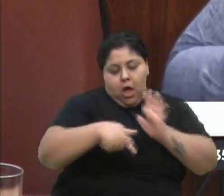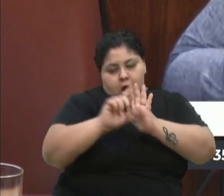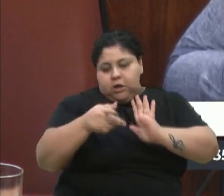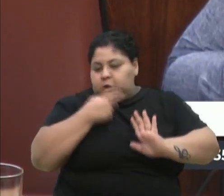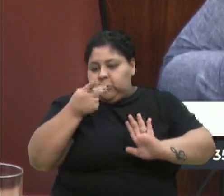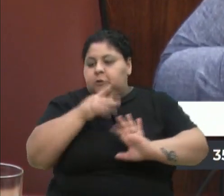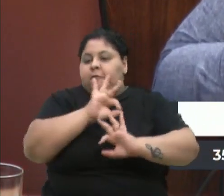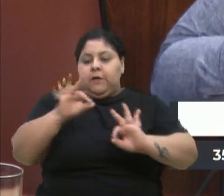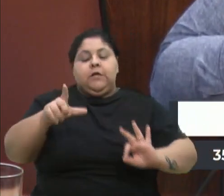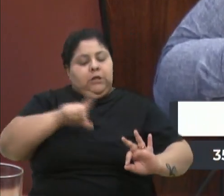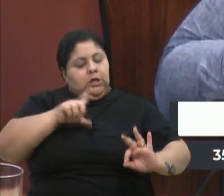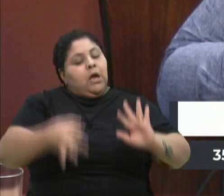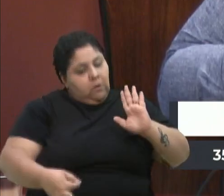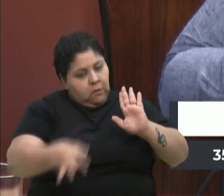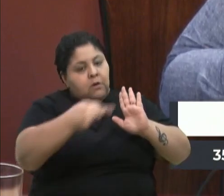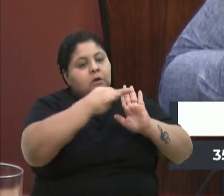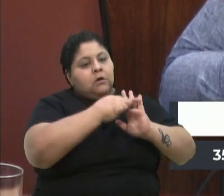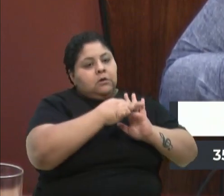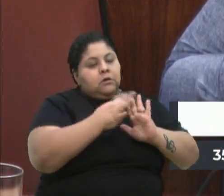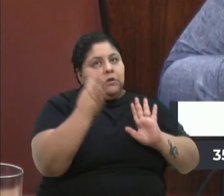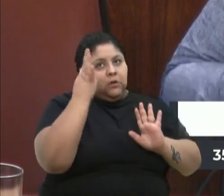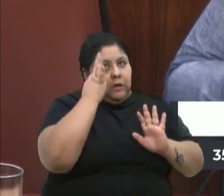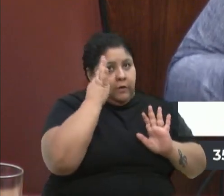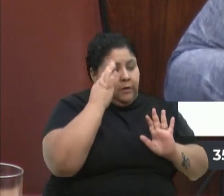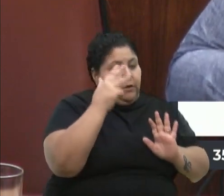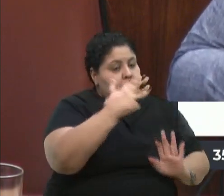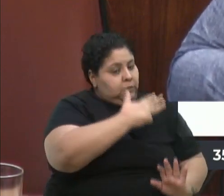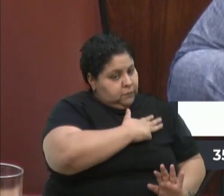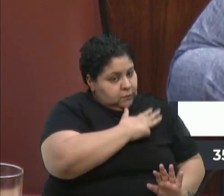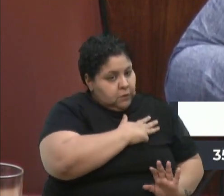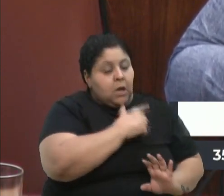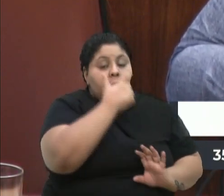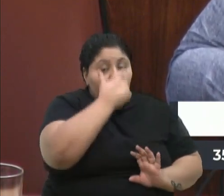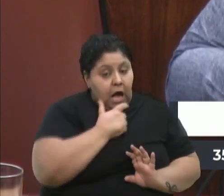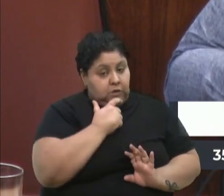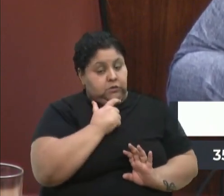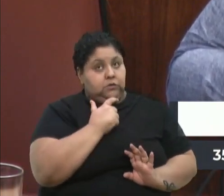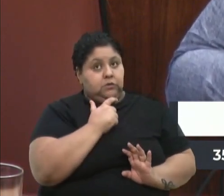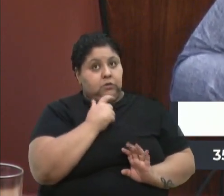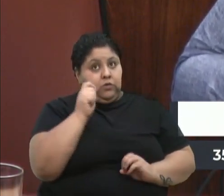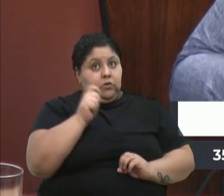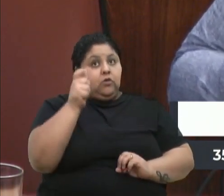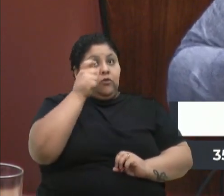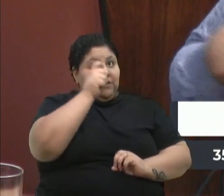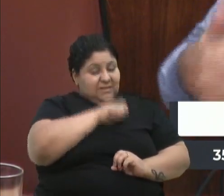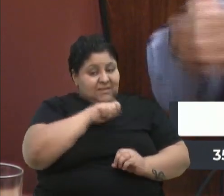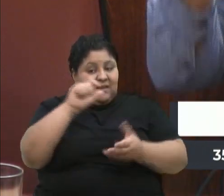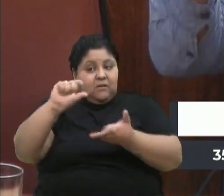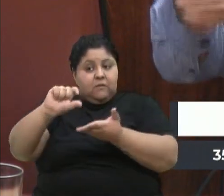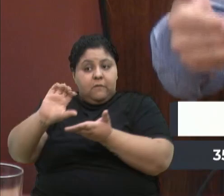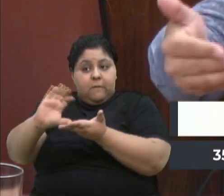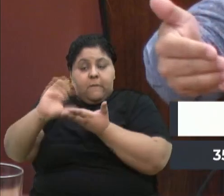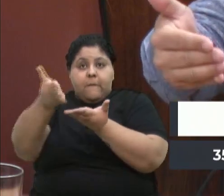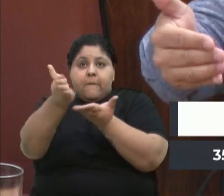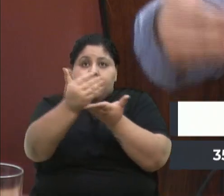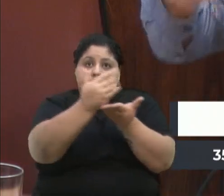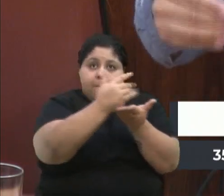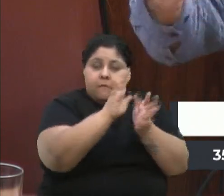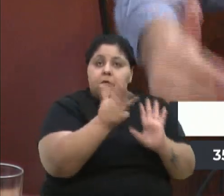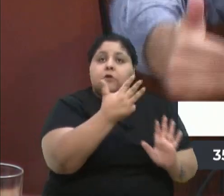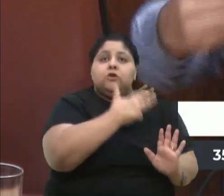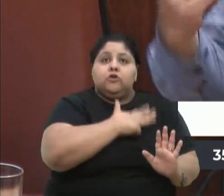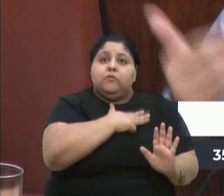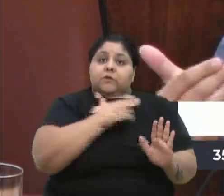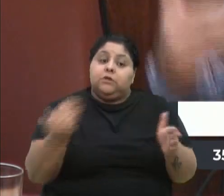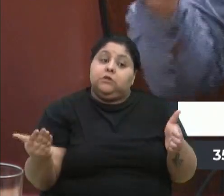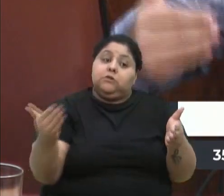uma opinião sobre a presença do presidente e acho que o que é necessário são recursos. Se o presidente tivesse vindo, muitas